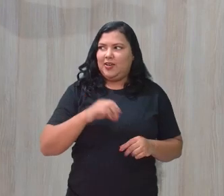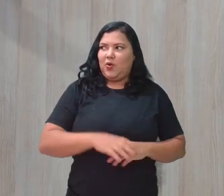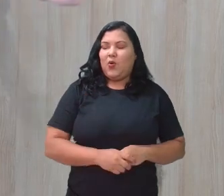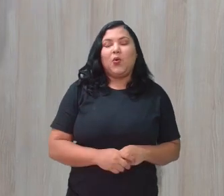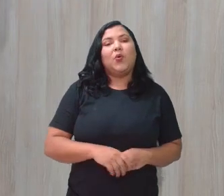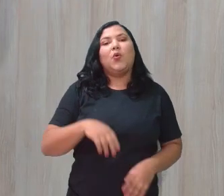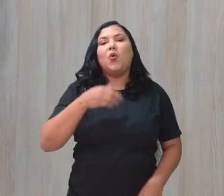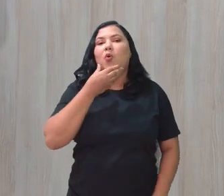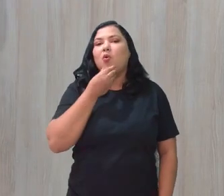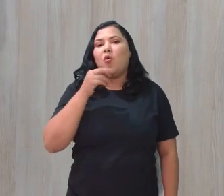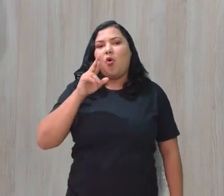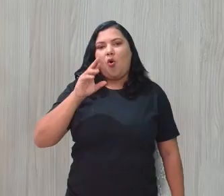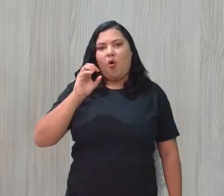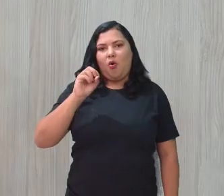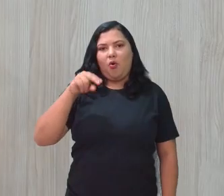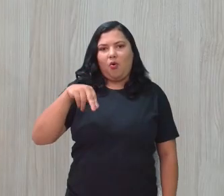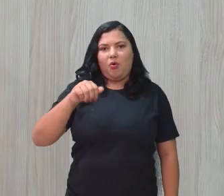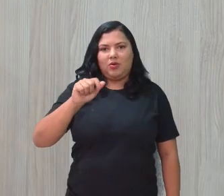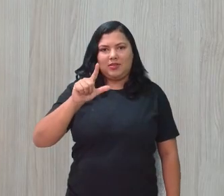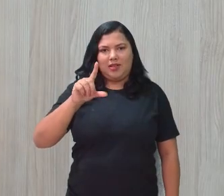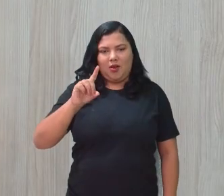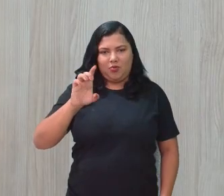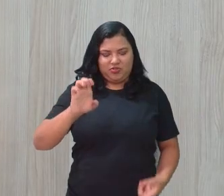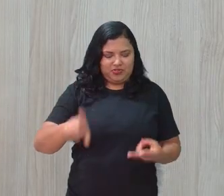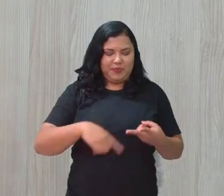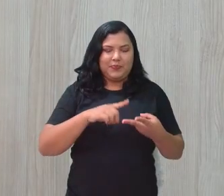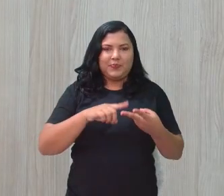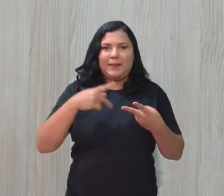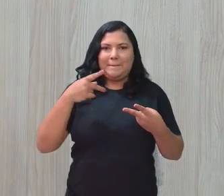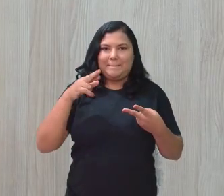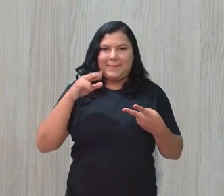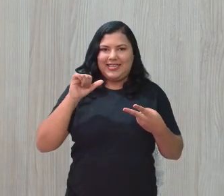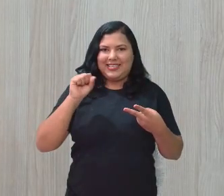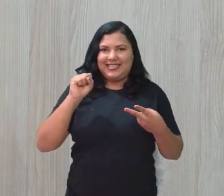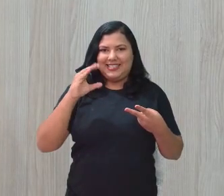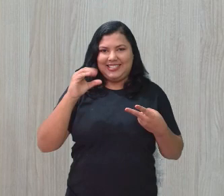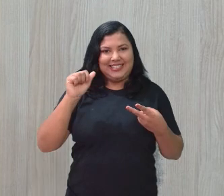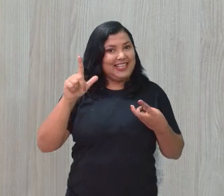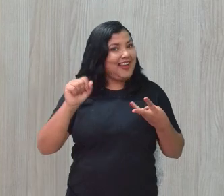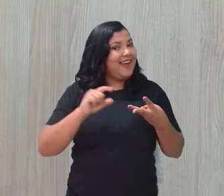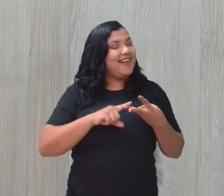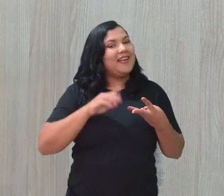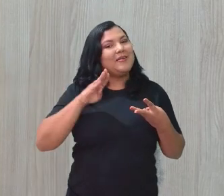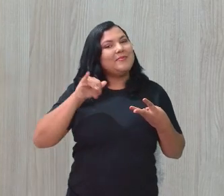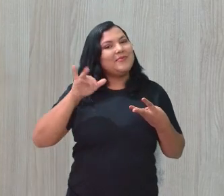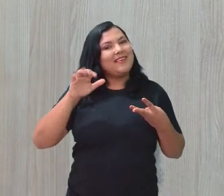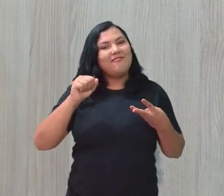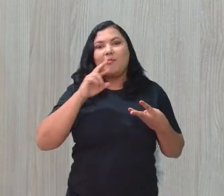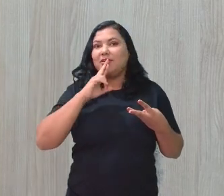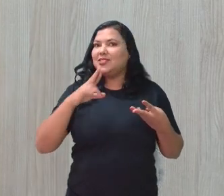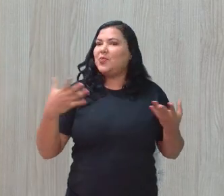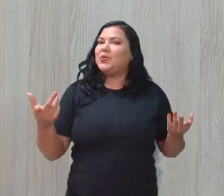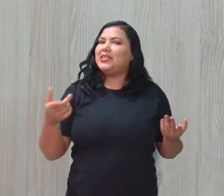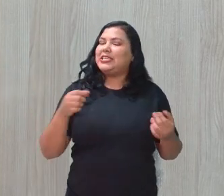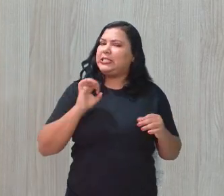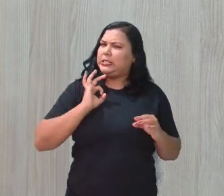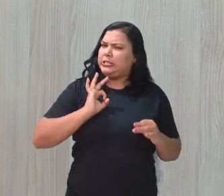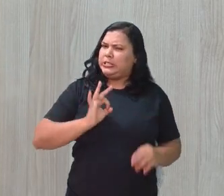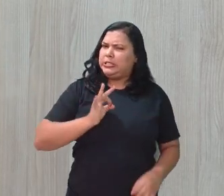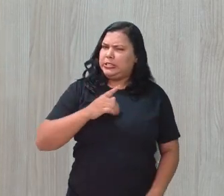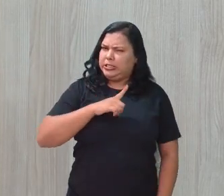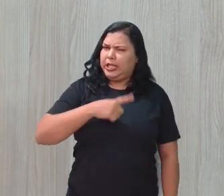lá. Ronald, Priscila, Bia. E aí? Vamos dar a sentença, né? Vamos dar